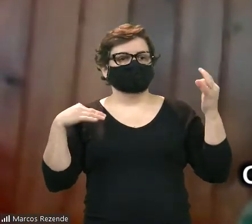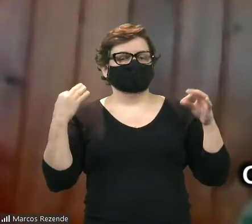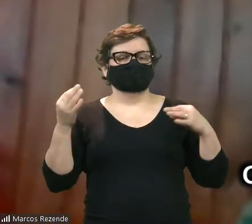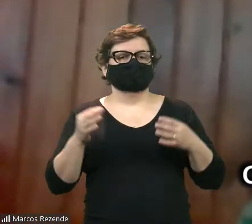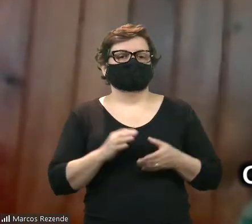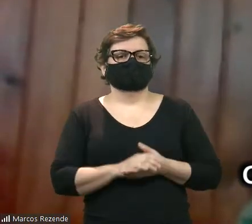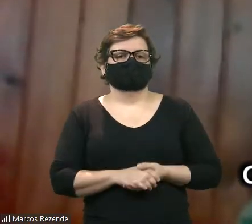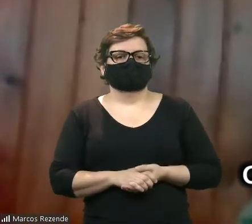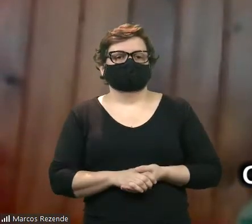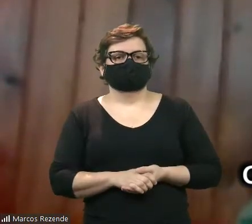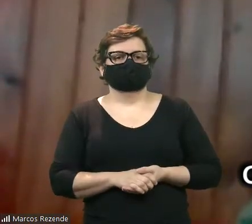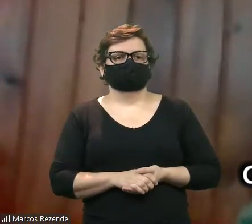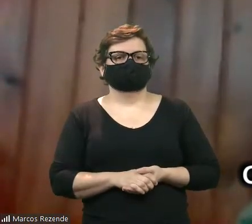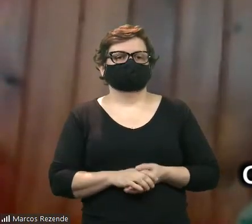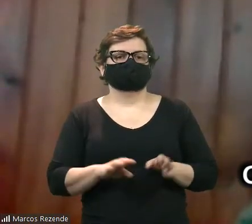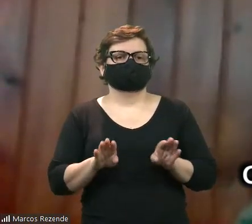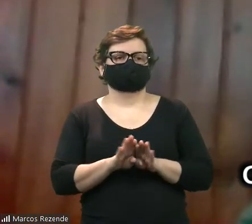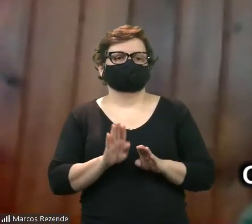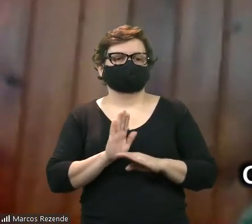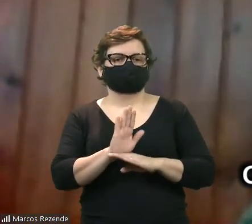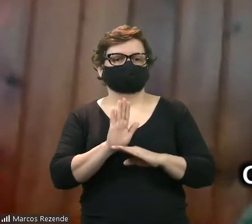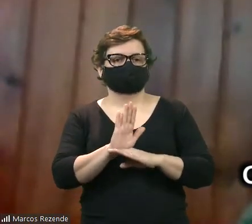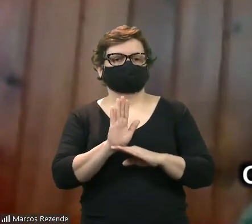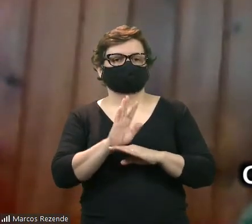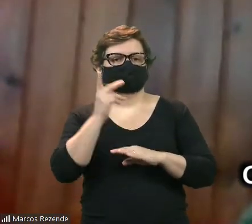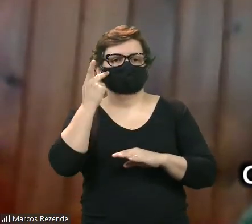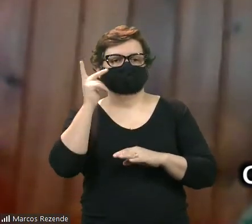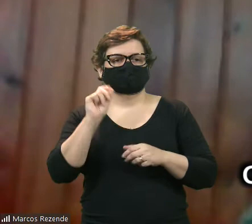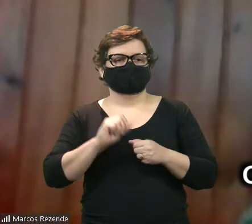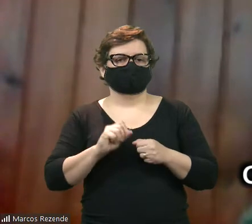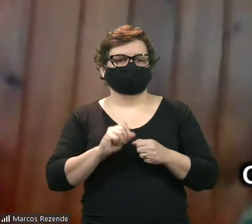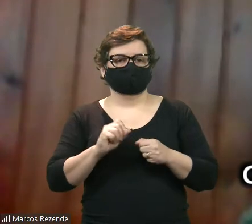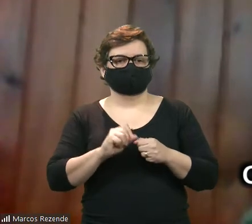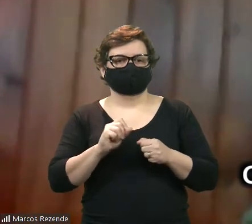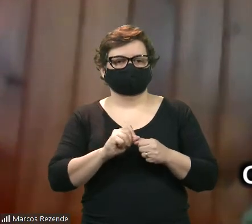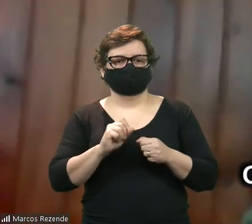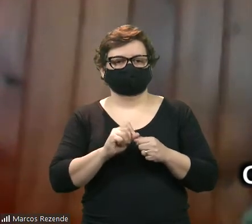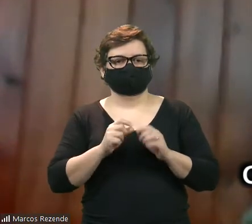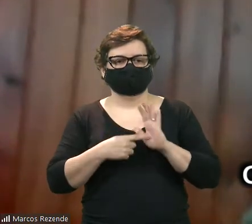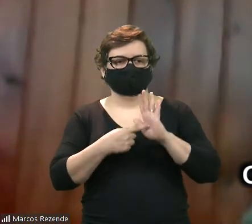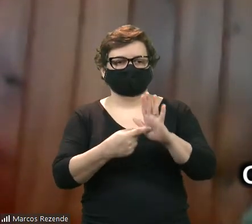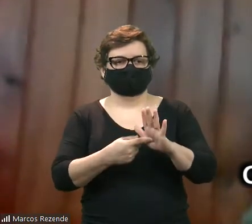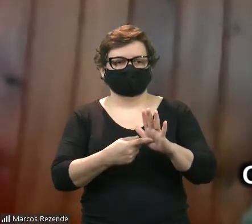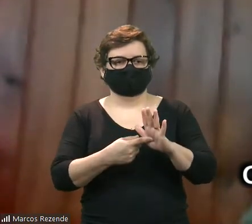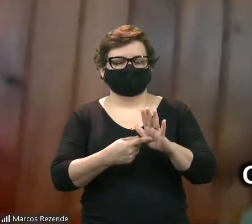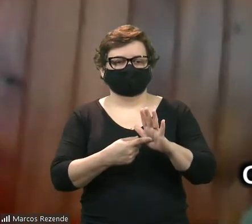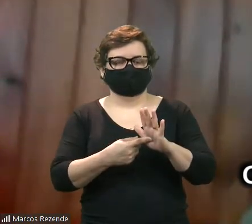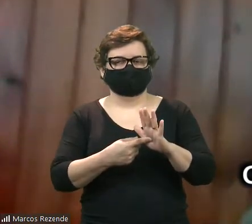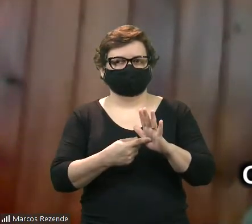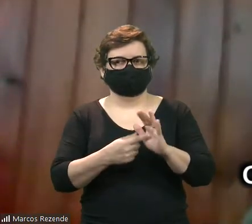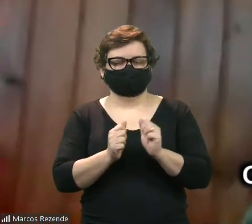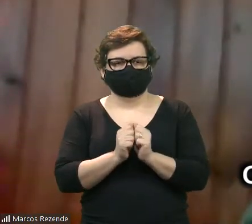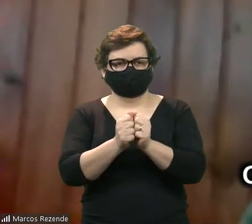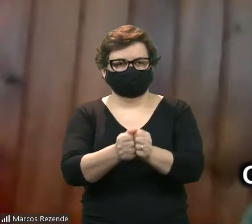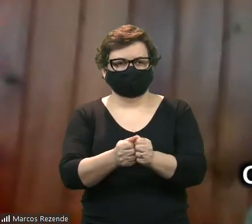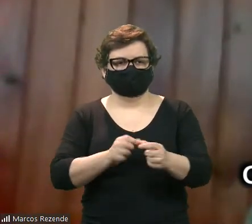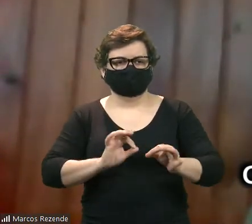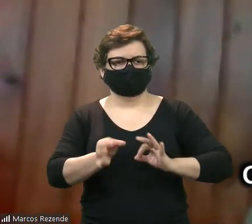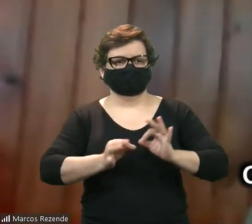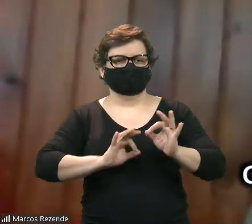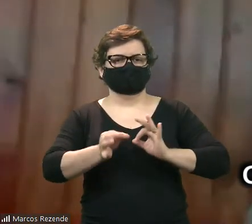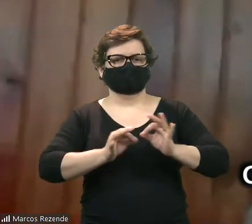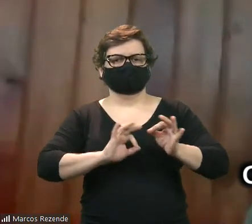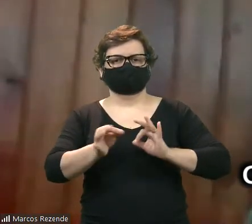E no que diz respeito também à assessoria para a elaboração e apresentação e acompanhamento dos projetos